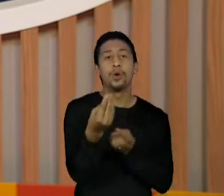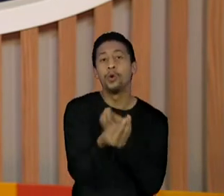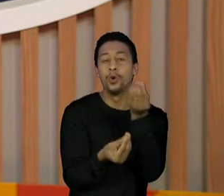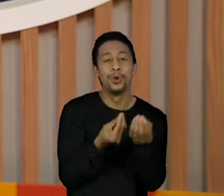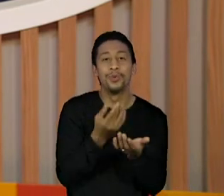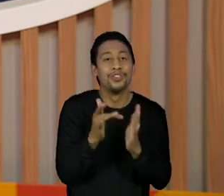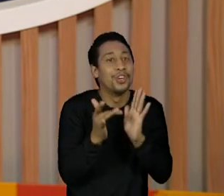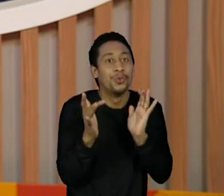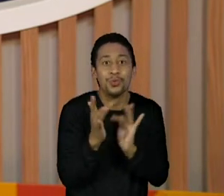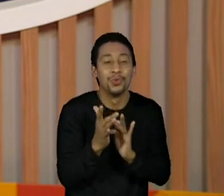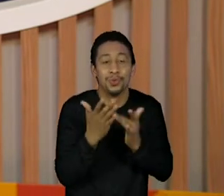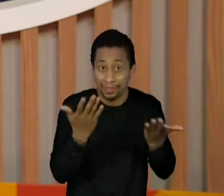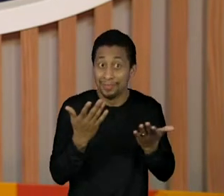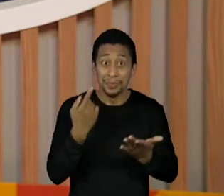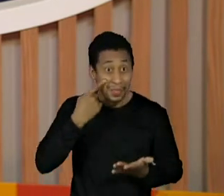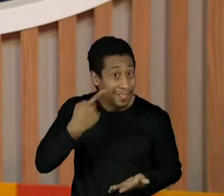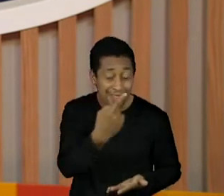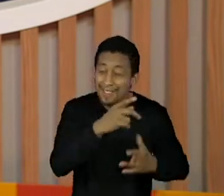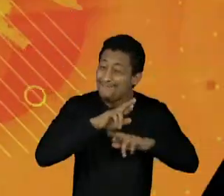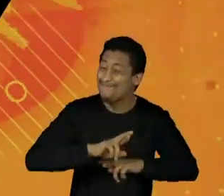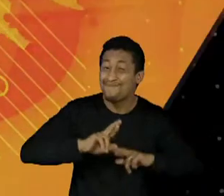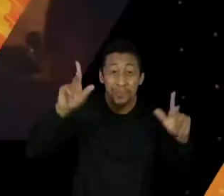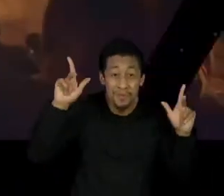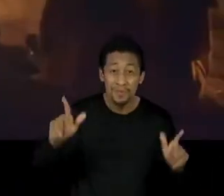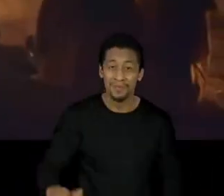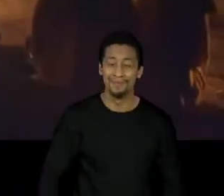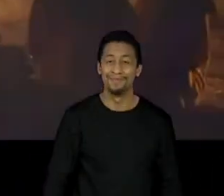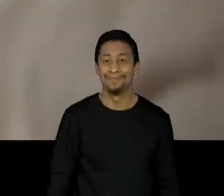nada parecido com o que se vê por aí.